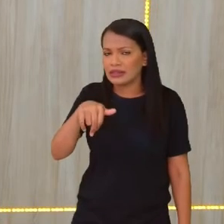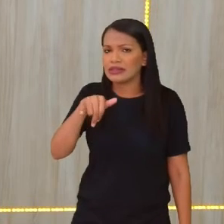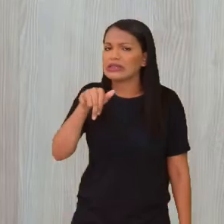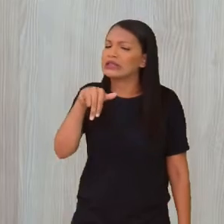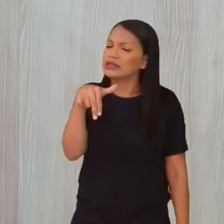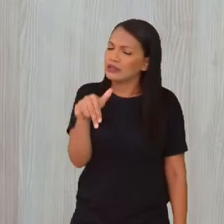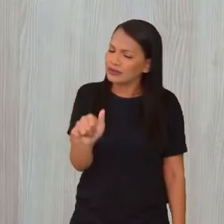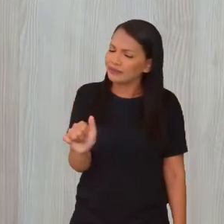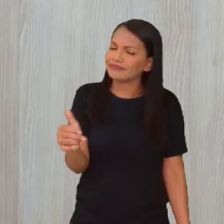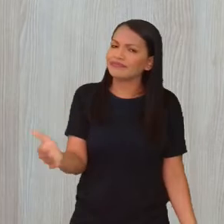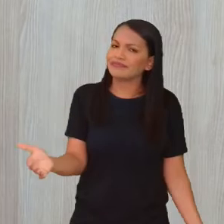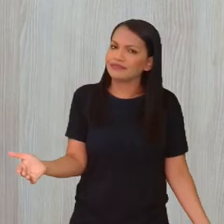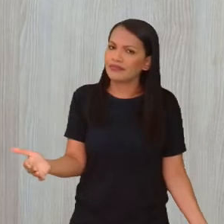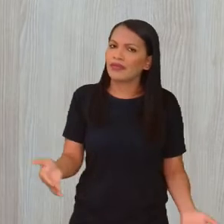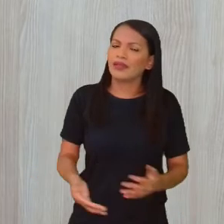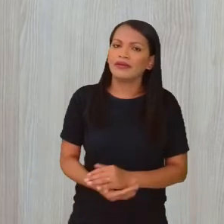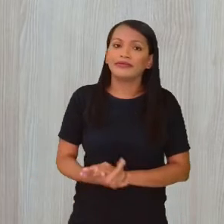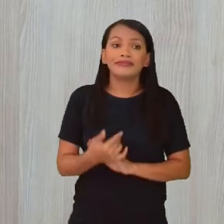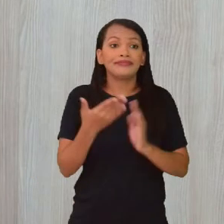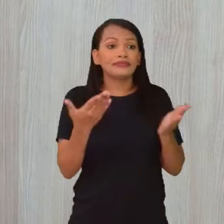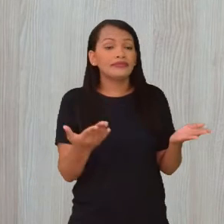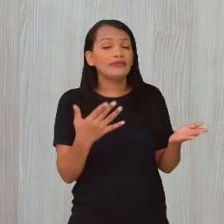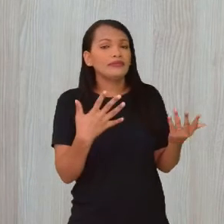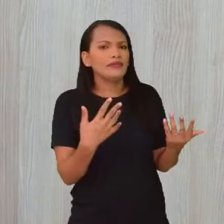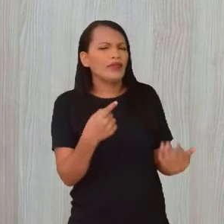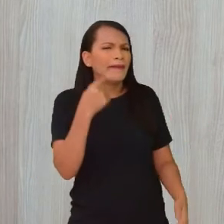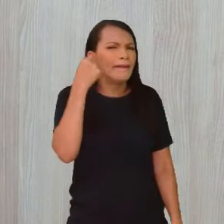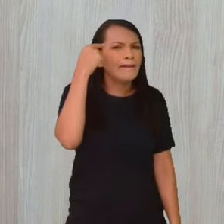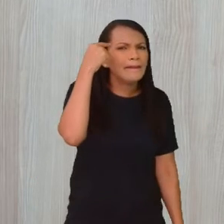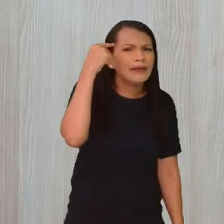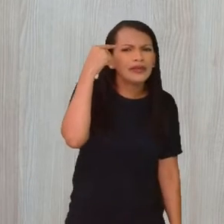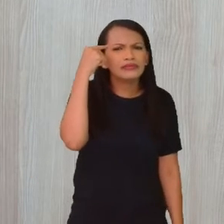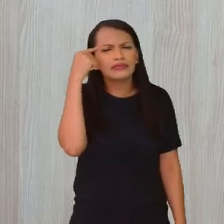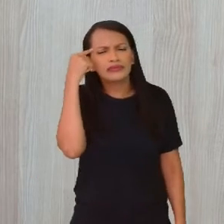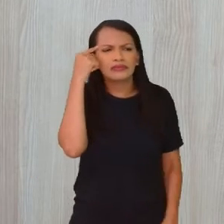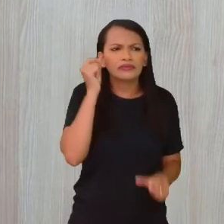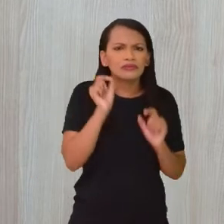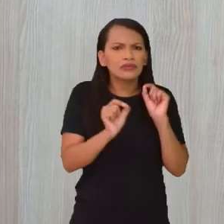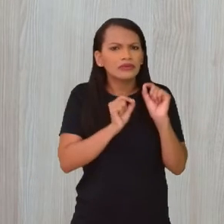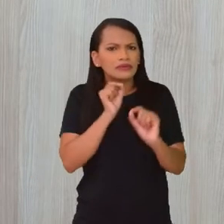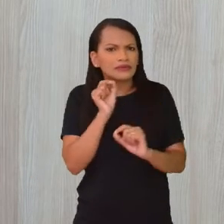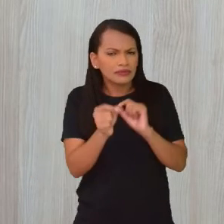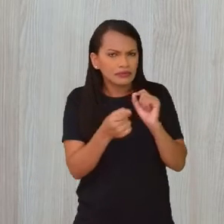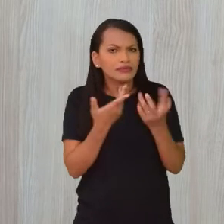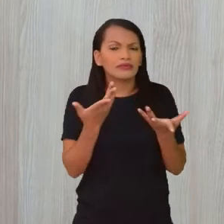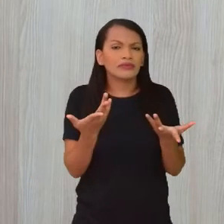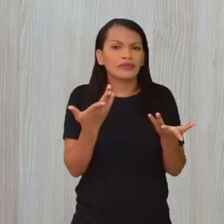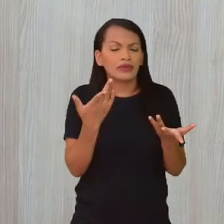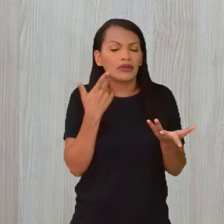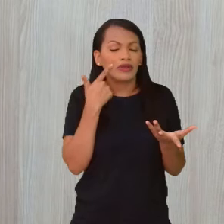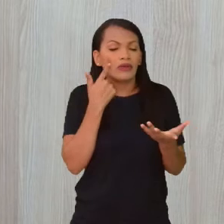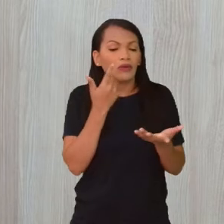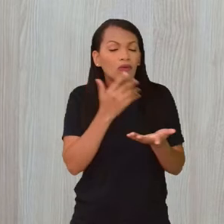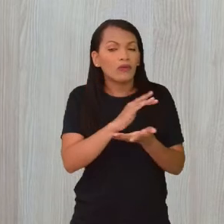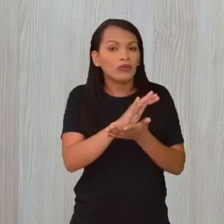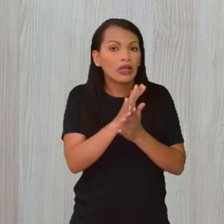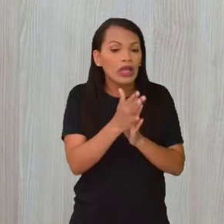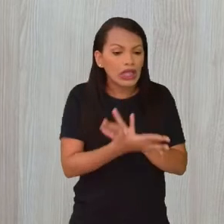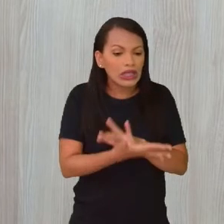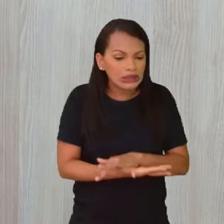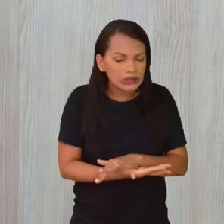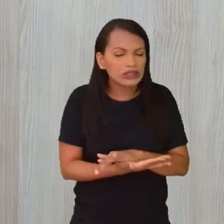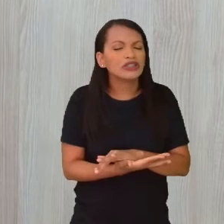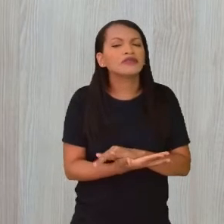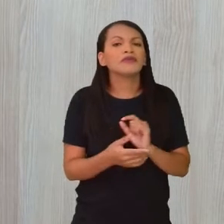Inclusive, professor Luciano, nos faz pensar, né, quando a gente está trabalhando, tratando sobre essa questão do racismo estrutural,